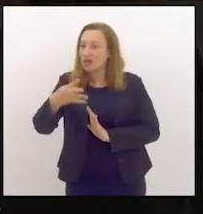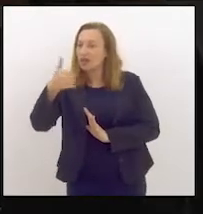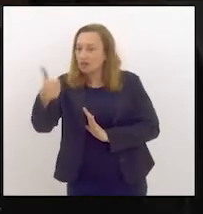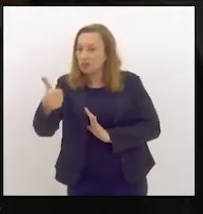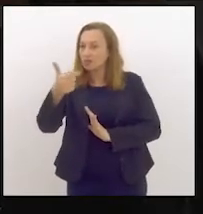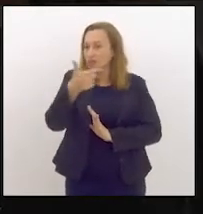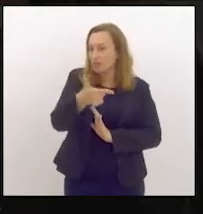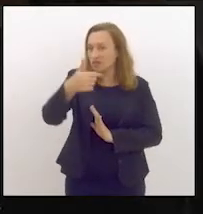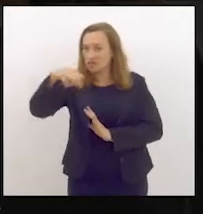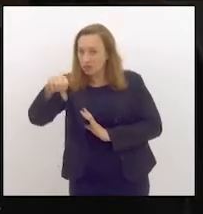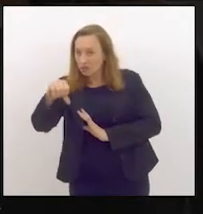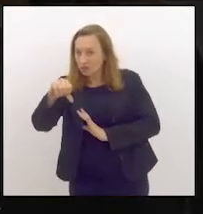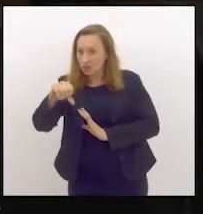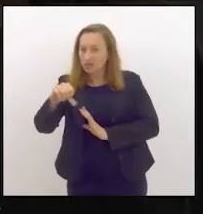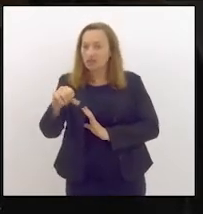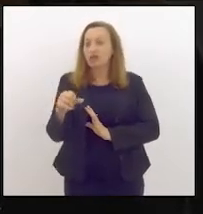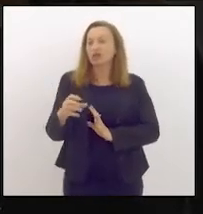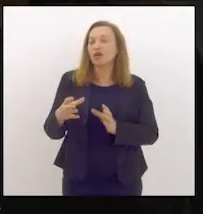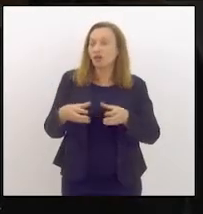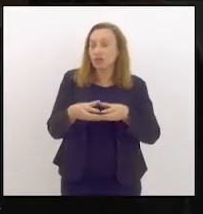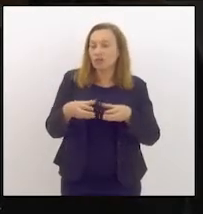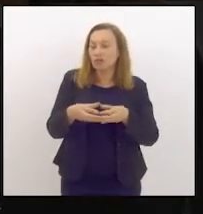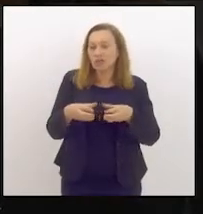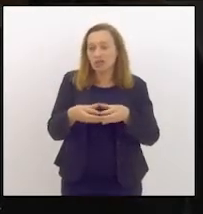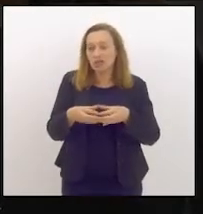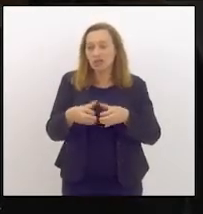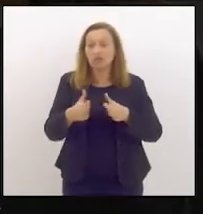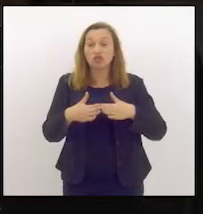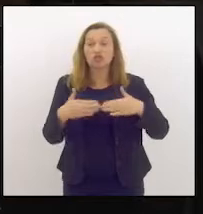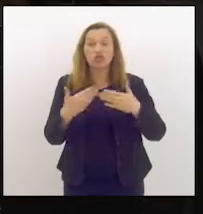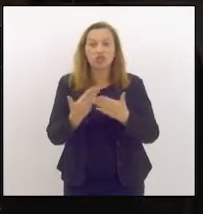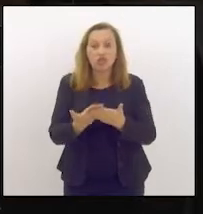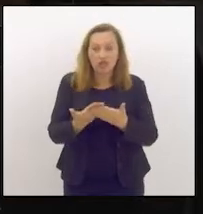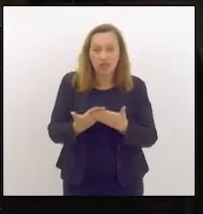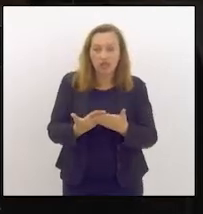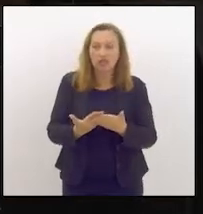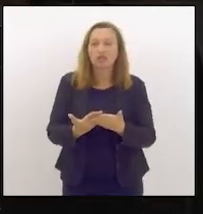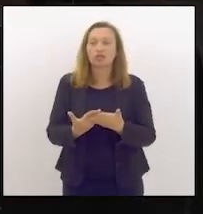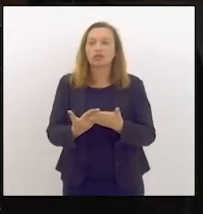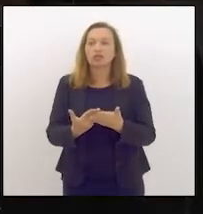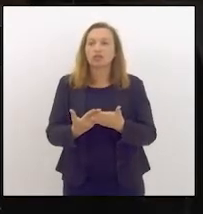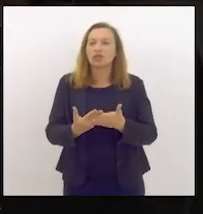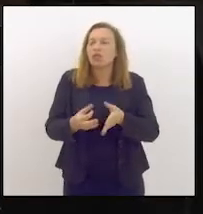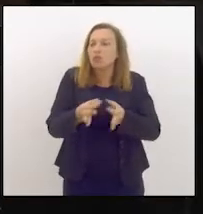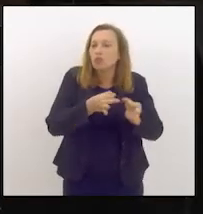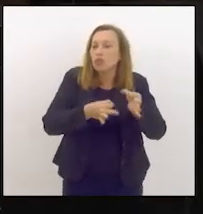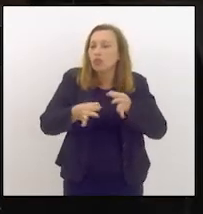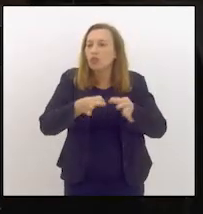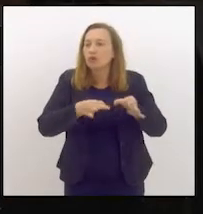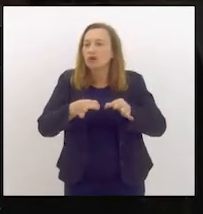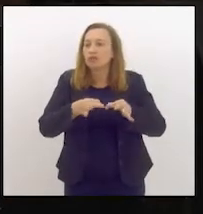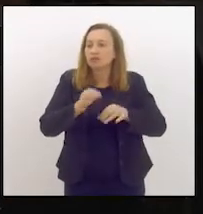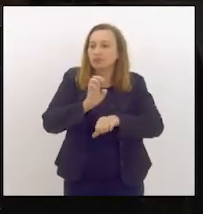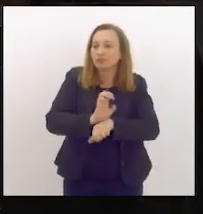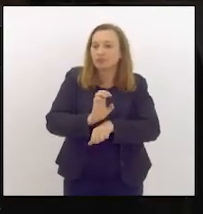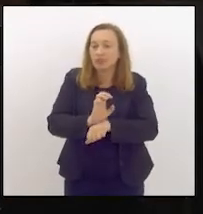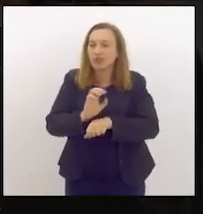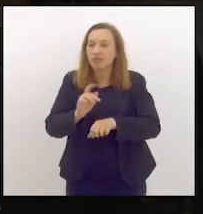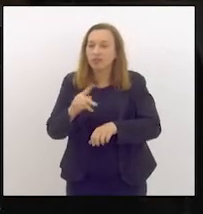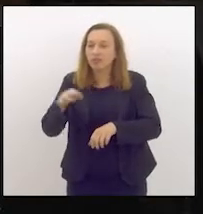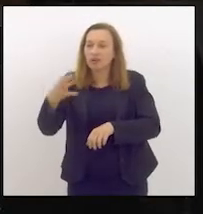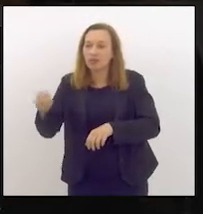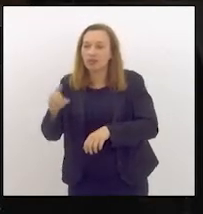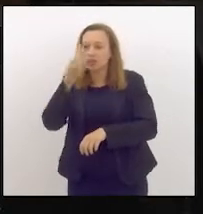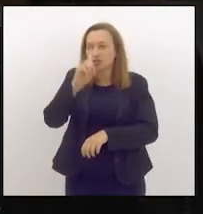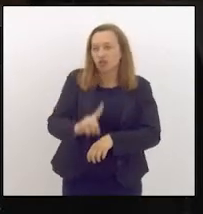de 2019 de autoria da comissão parlamentar de inquérito que dispõe sobre o programa e estadual de promoção